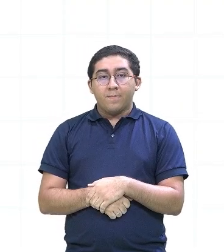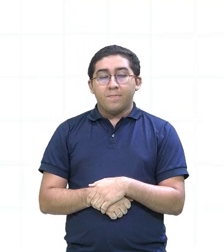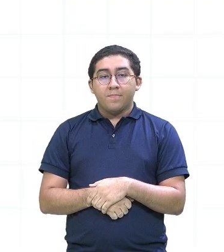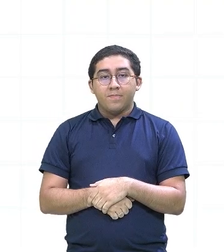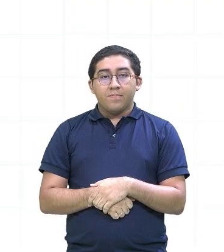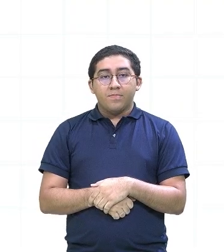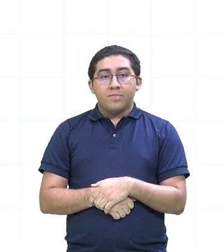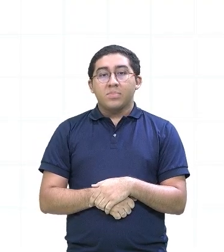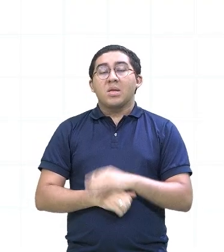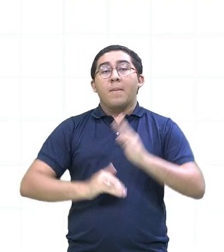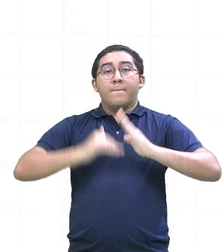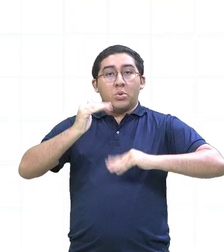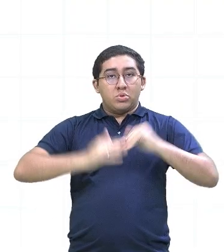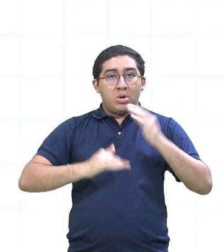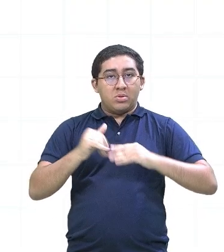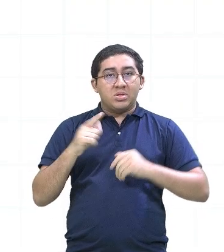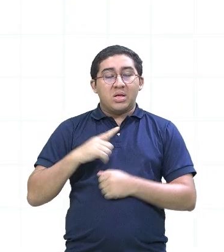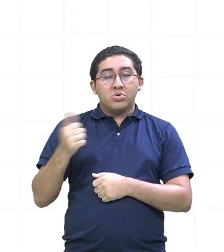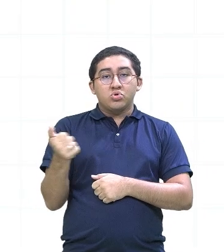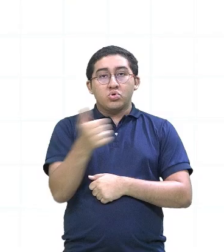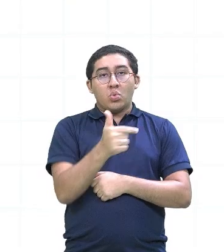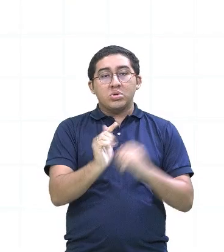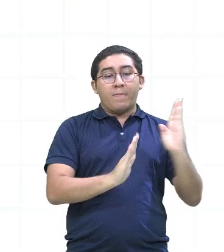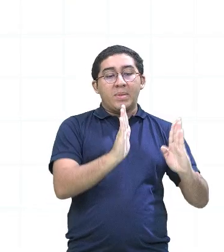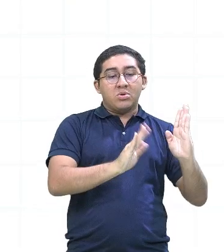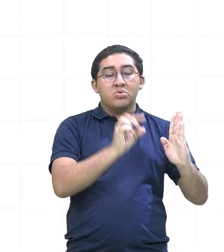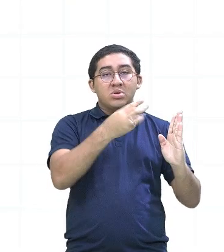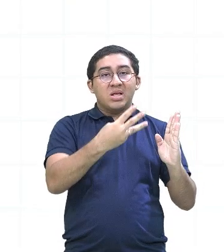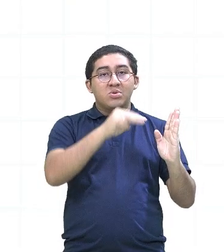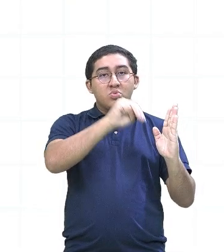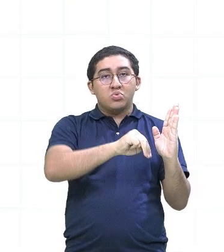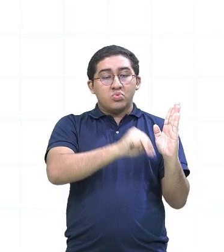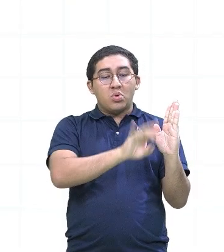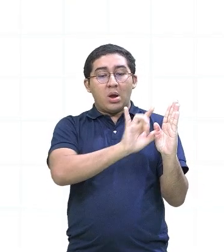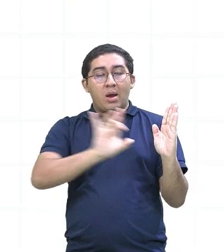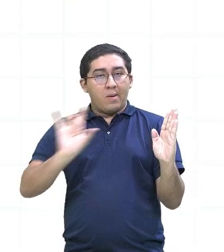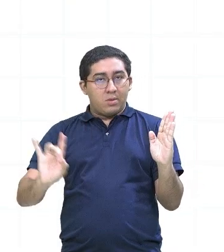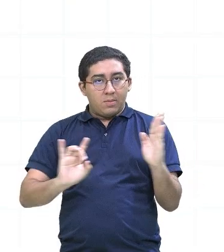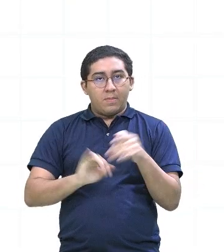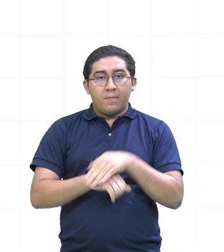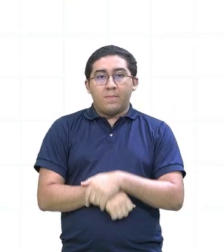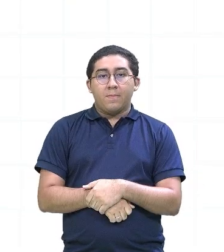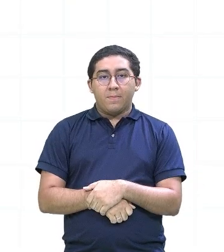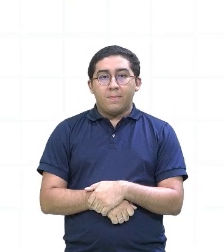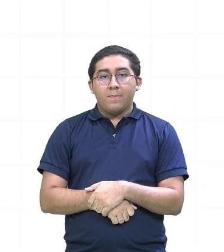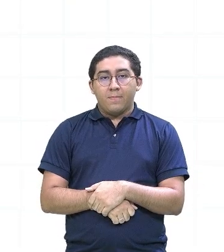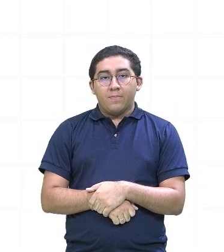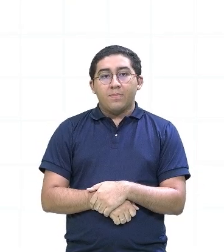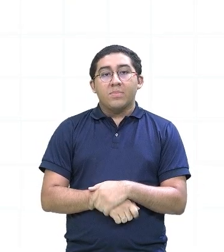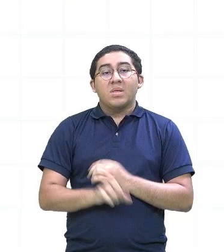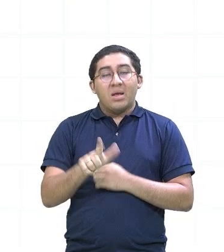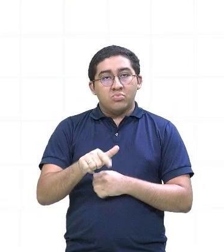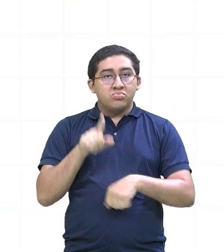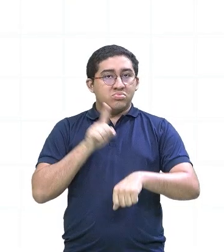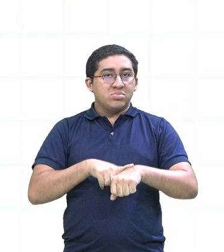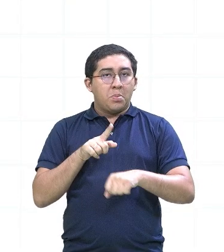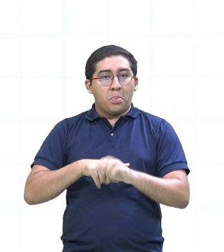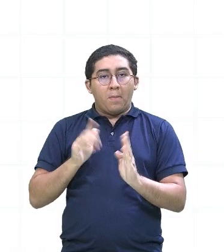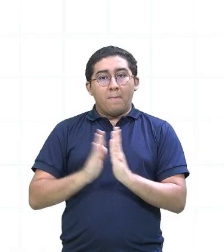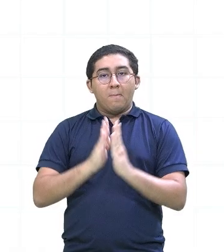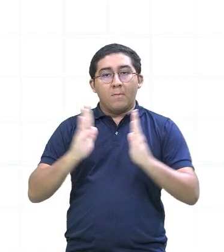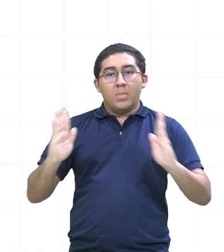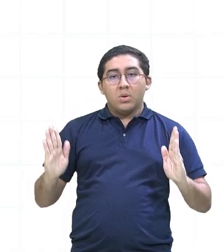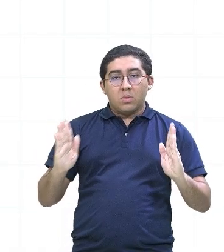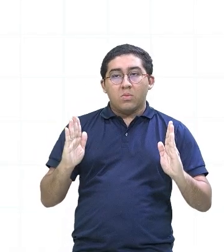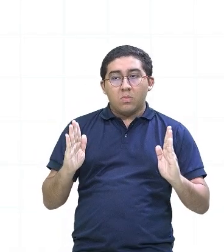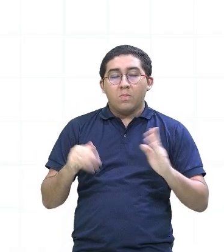até 12 rounds de 3 minutos. Então é bem maior o tempo, né, as